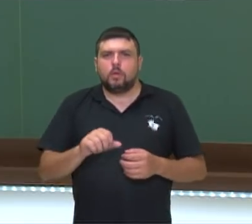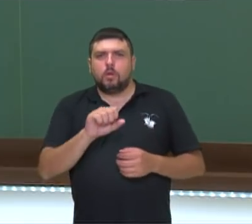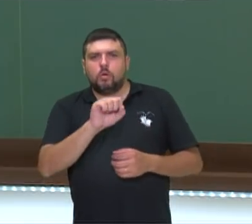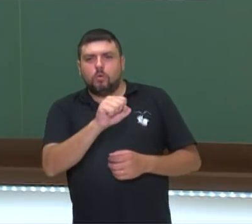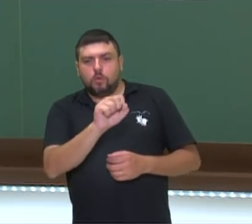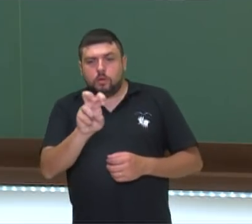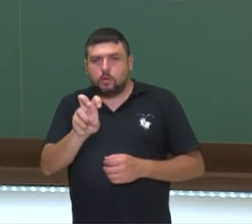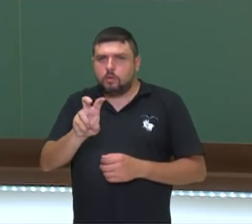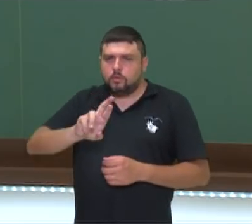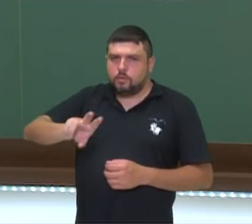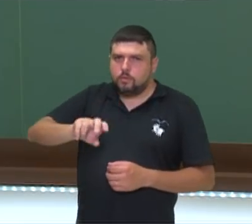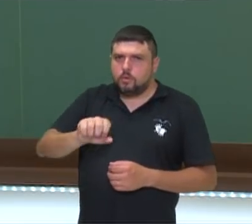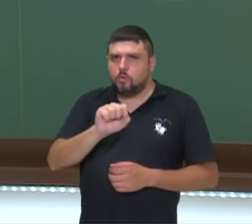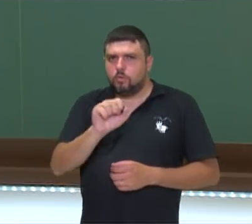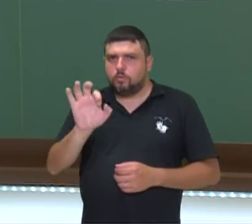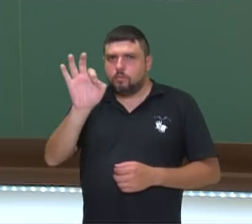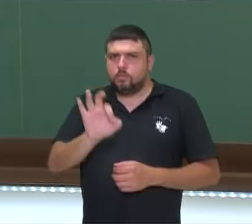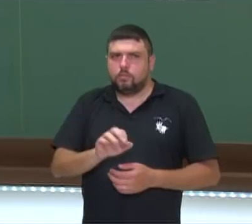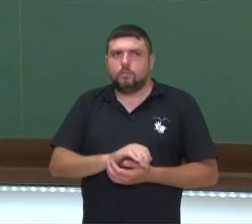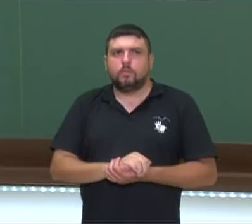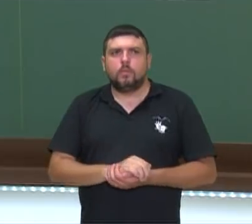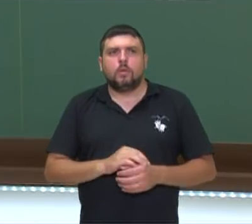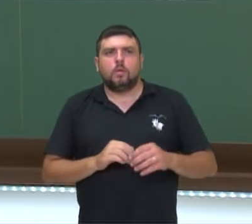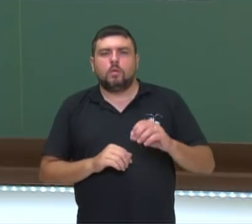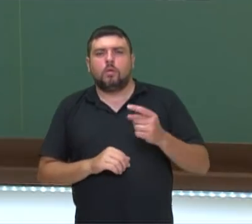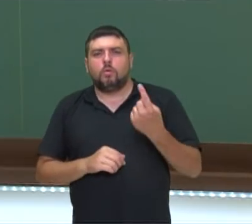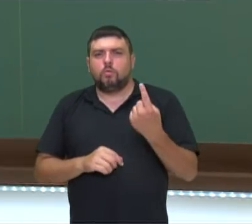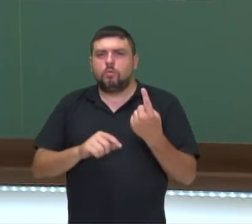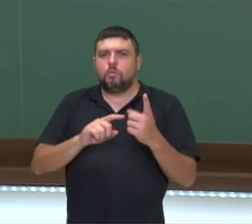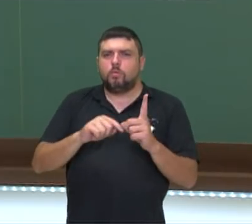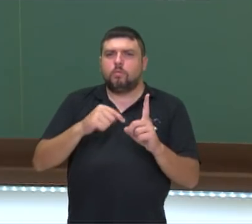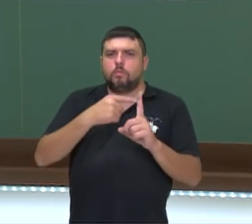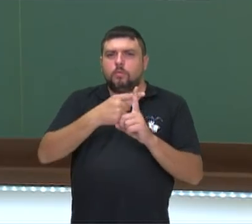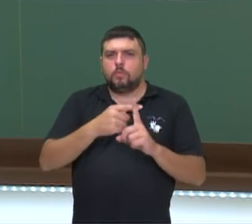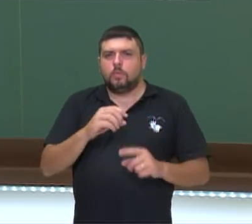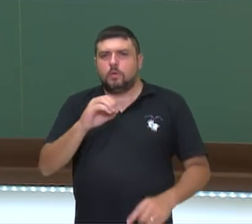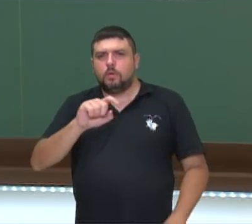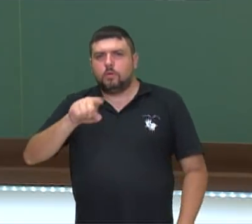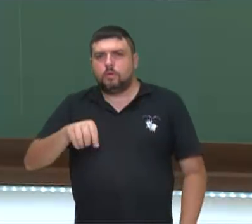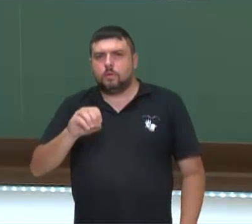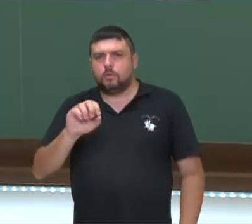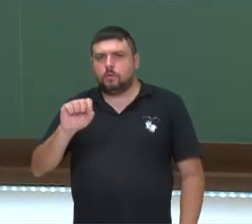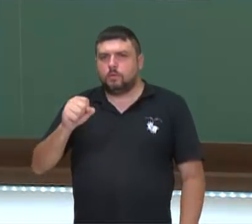8, 1, mais 1 mais 0,08,